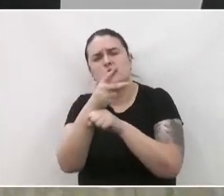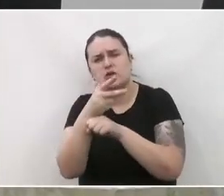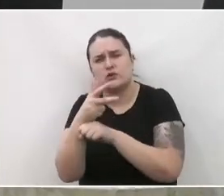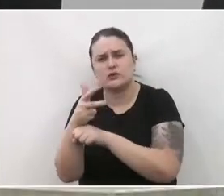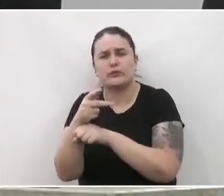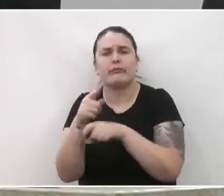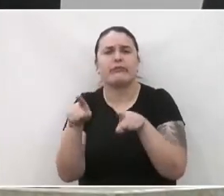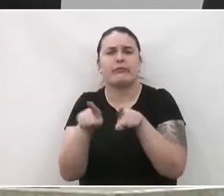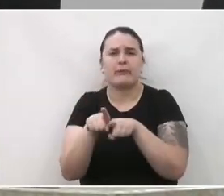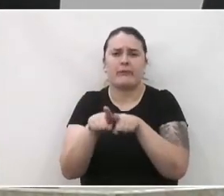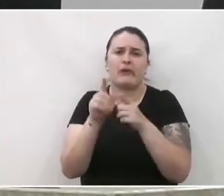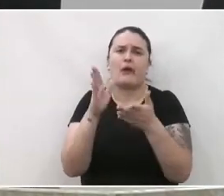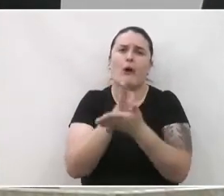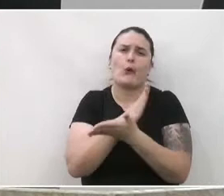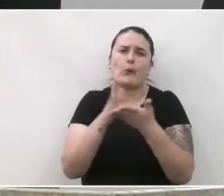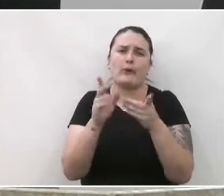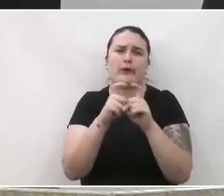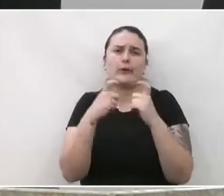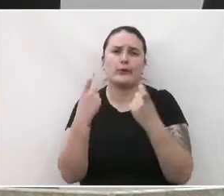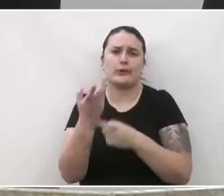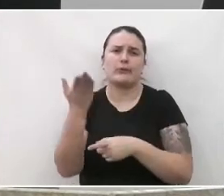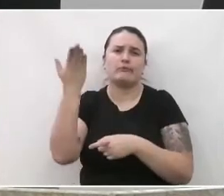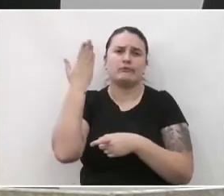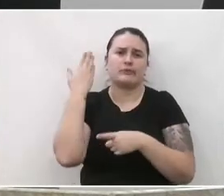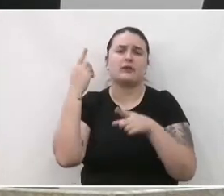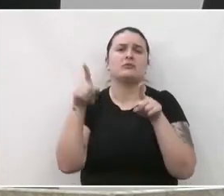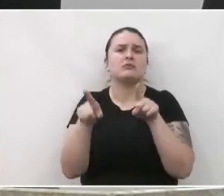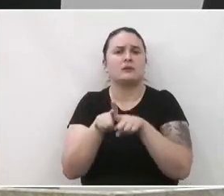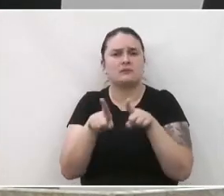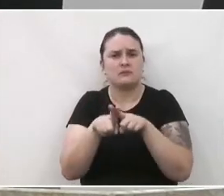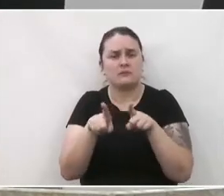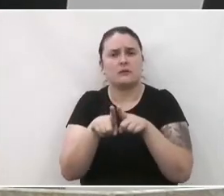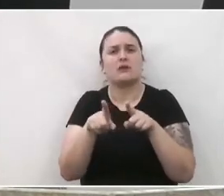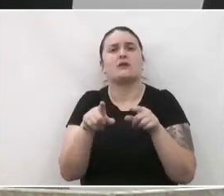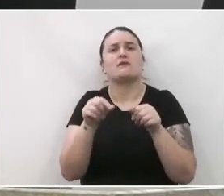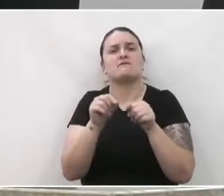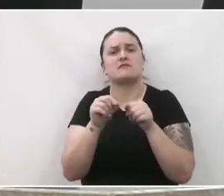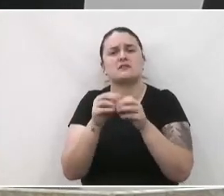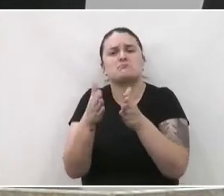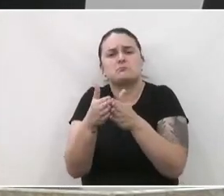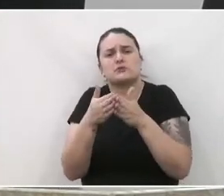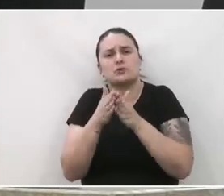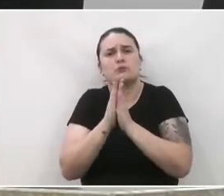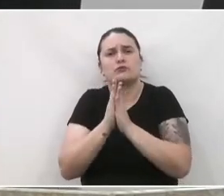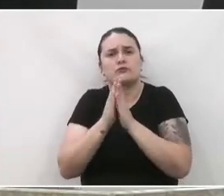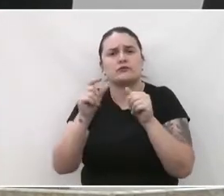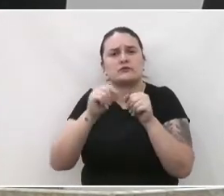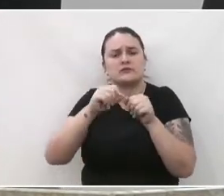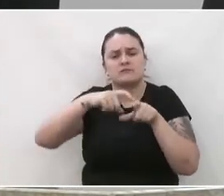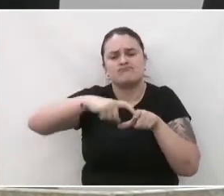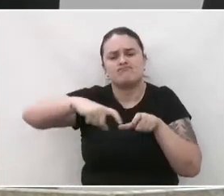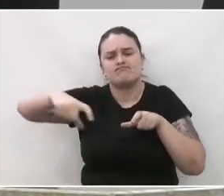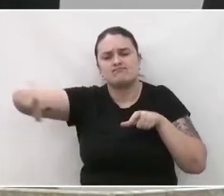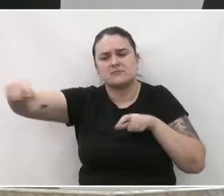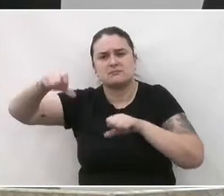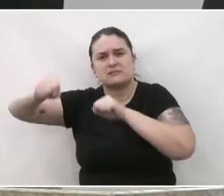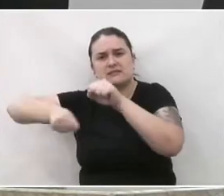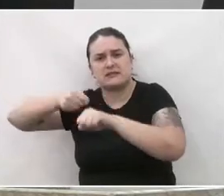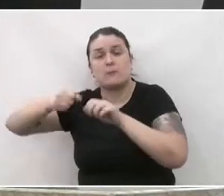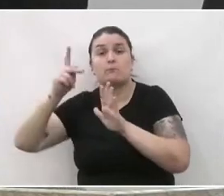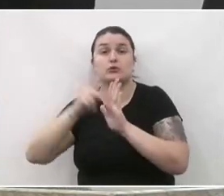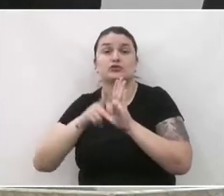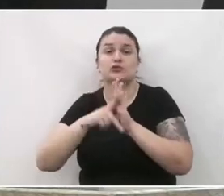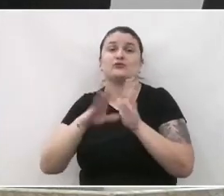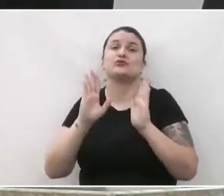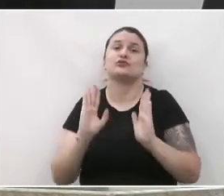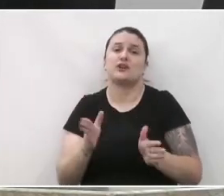e também algumas sessões atrás também levantado na questão da ciclovia do São Gabriel. Sabemos que o projeto já existe,